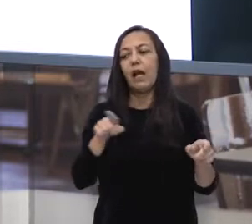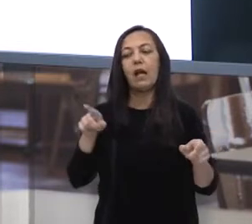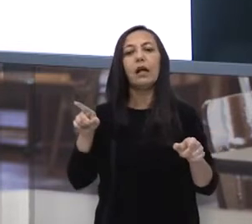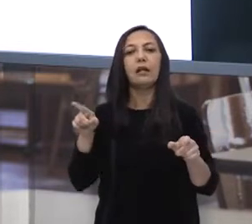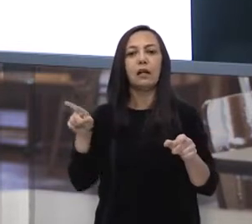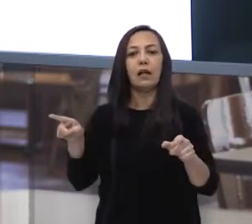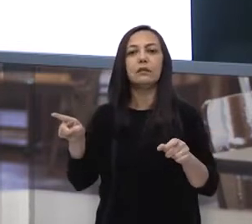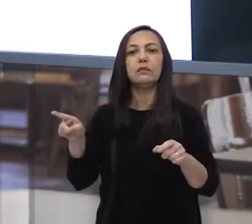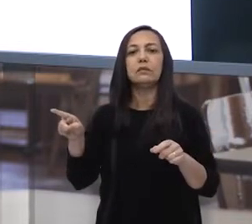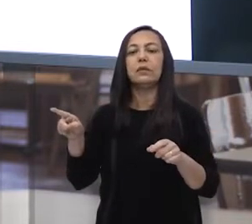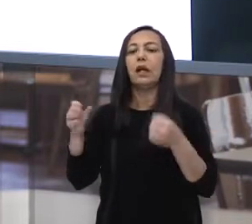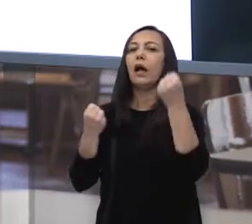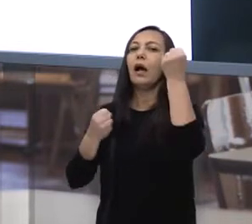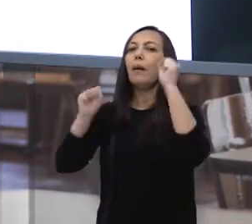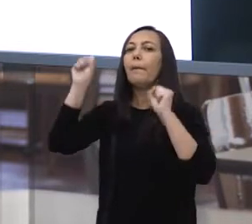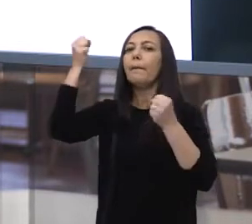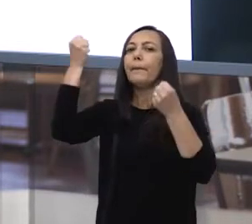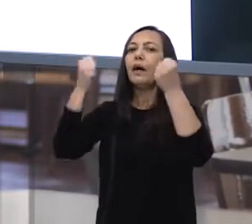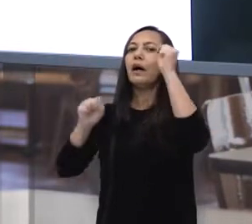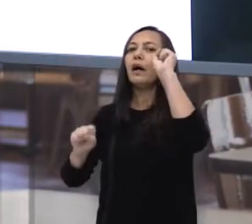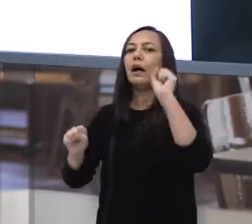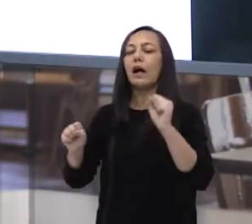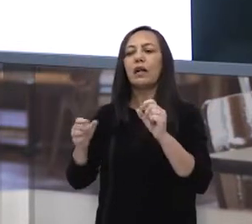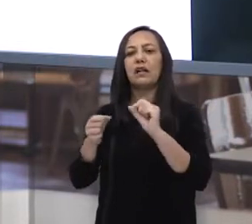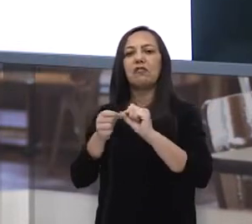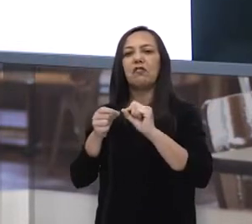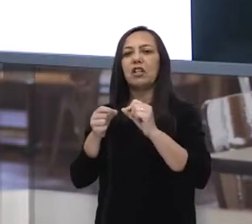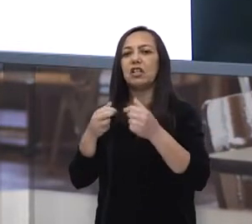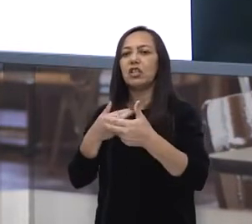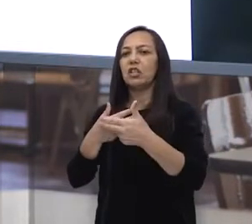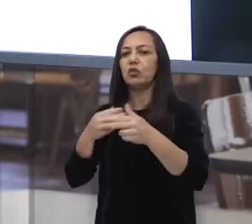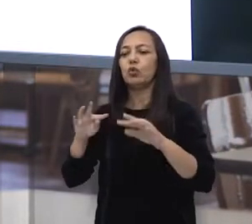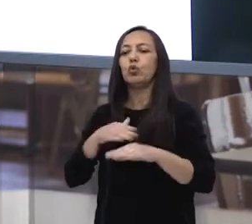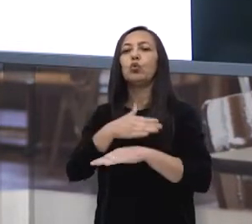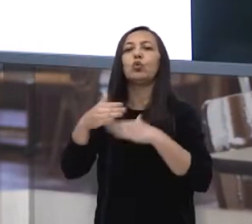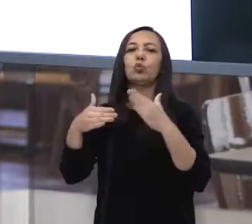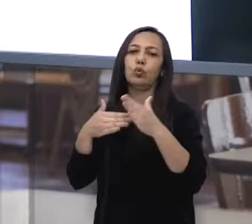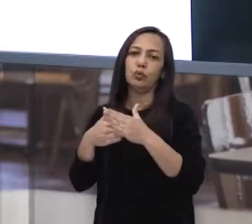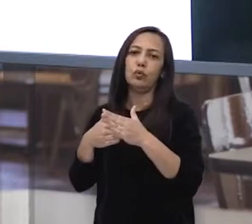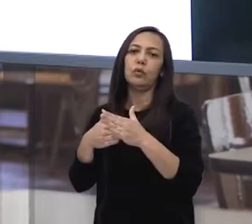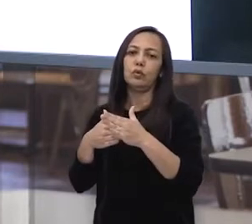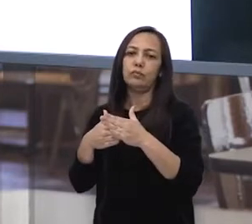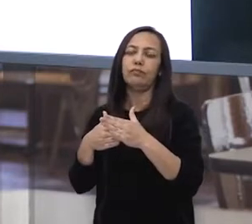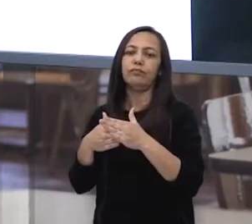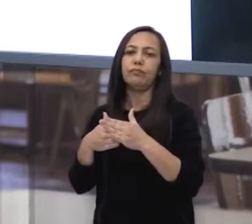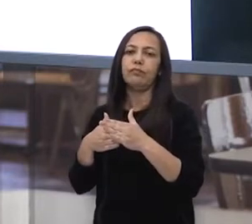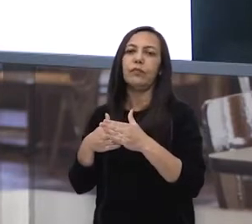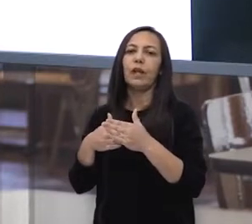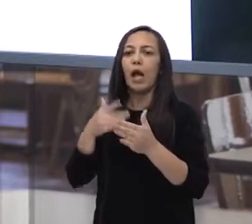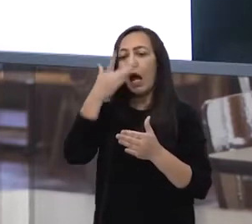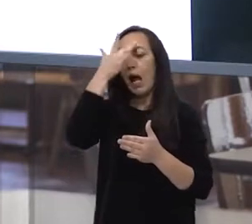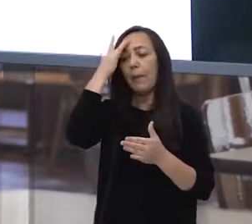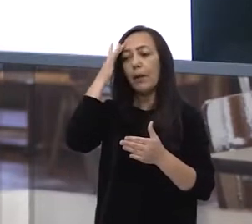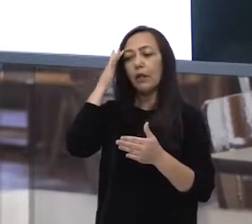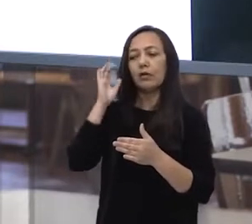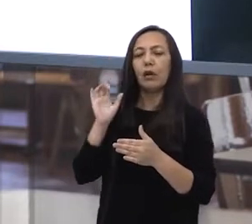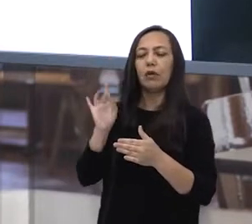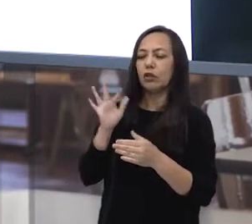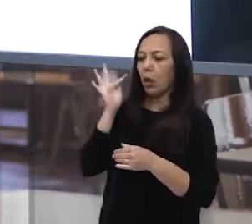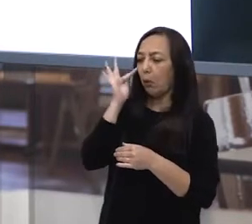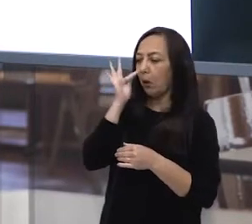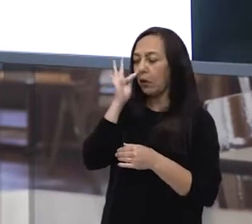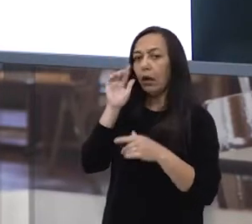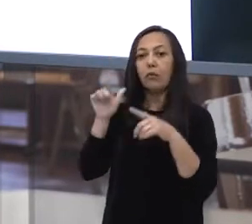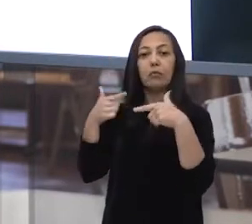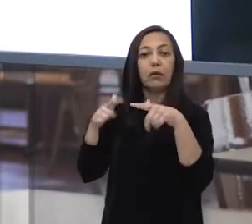não. Por quê? Porque a máquina vai fazer muito do que você tinha que saber. Então você vai só complementar o trabalho